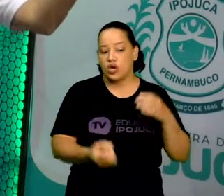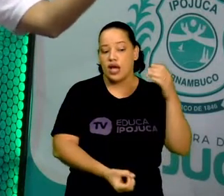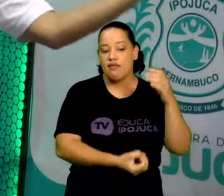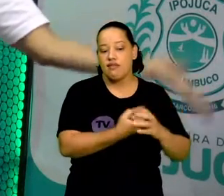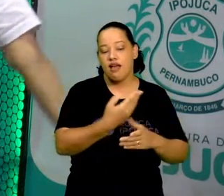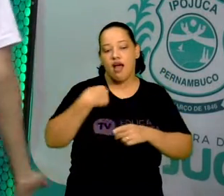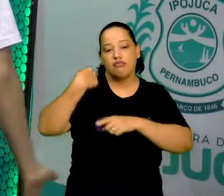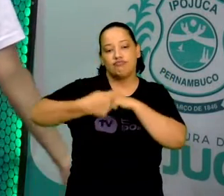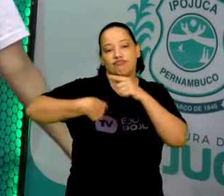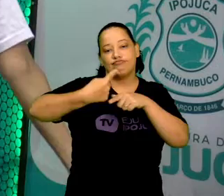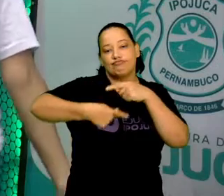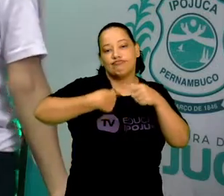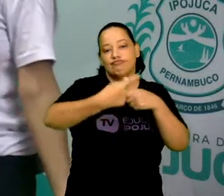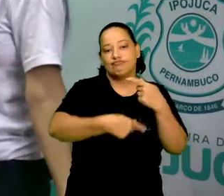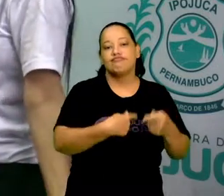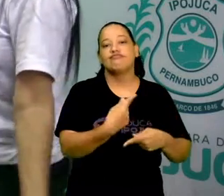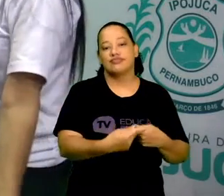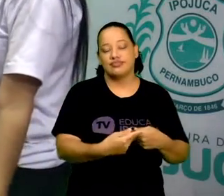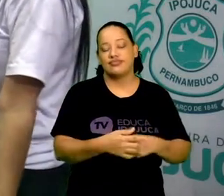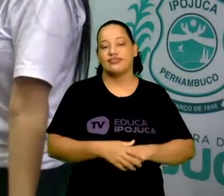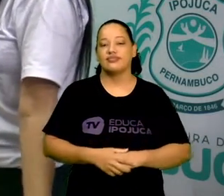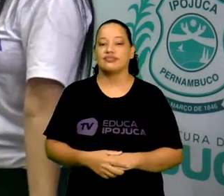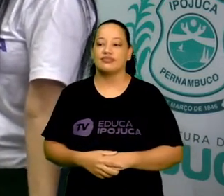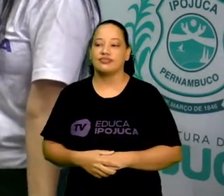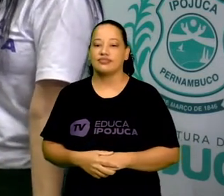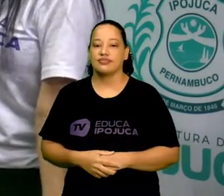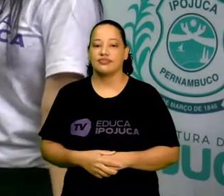passando de geração em geração